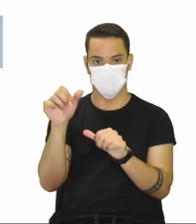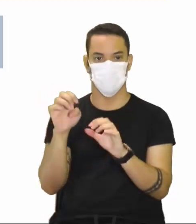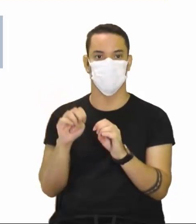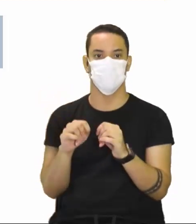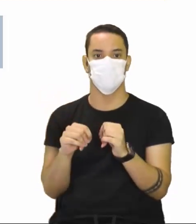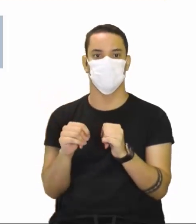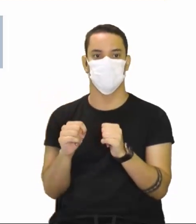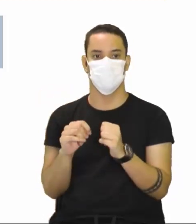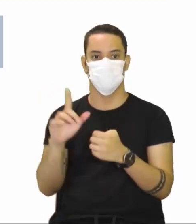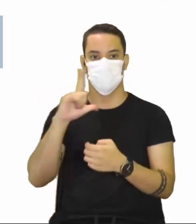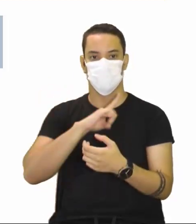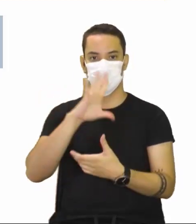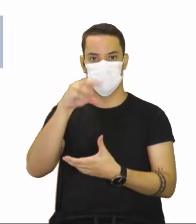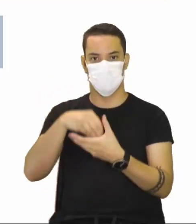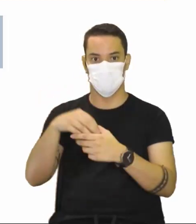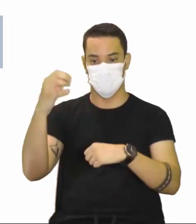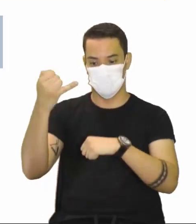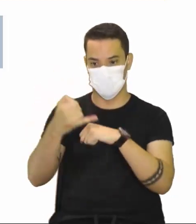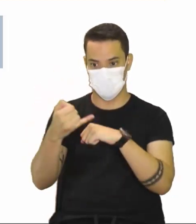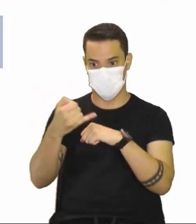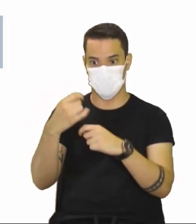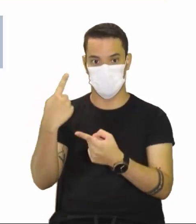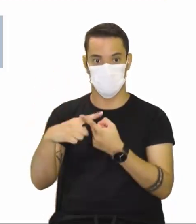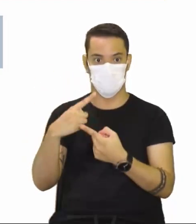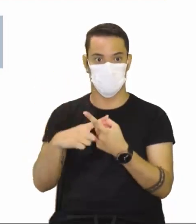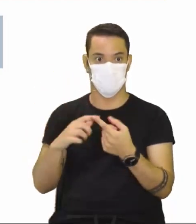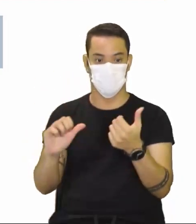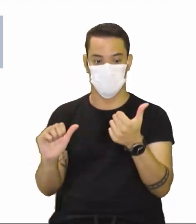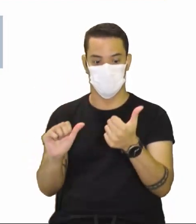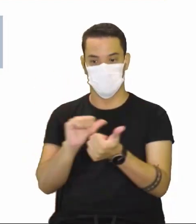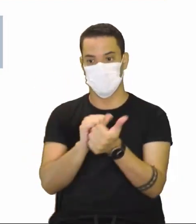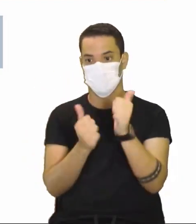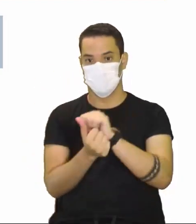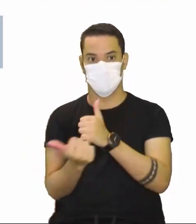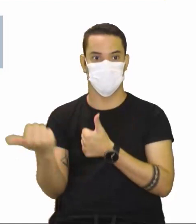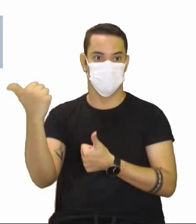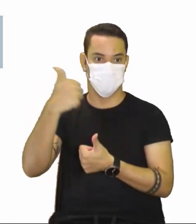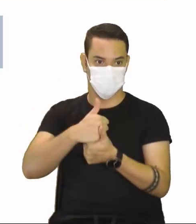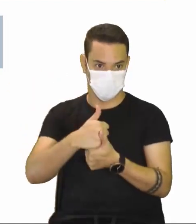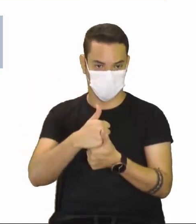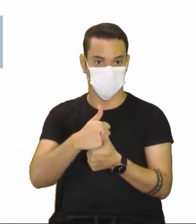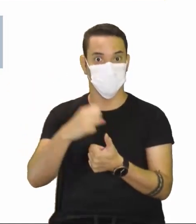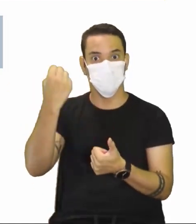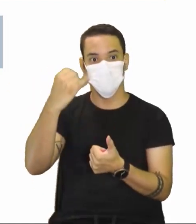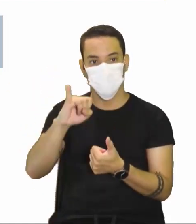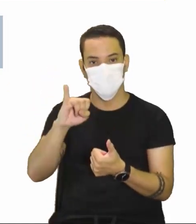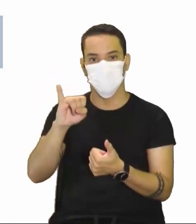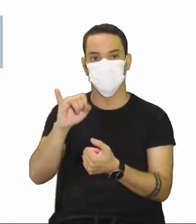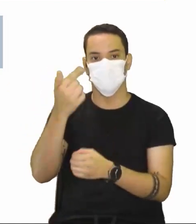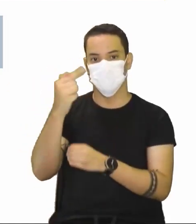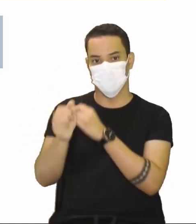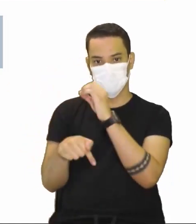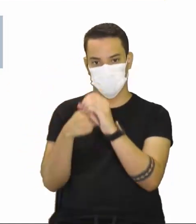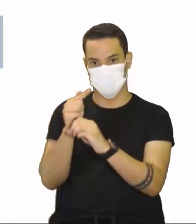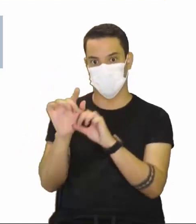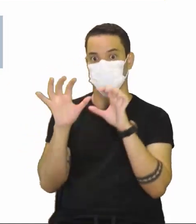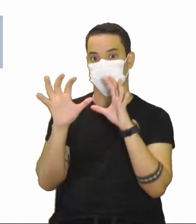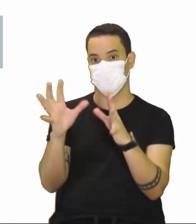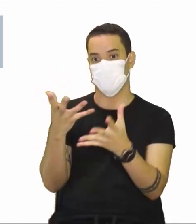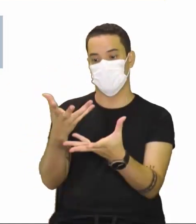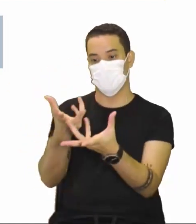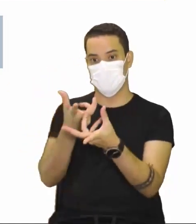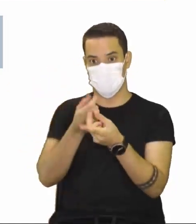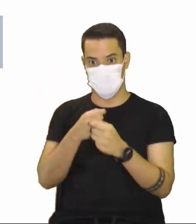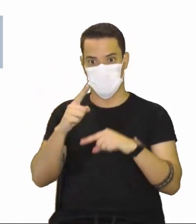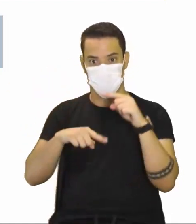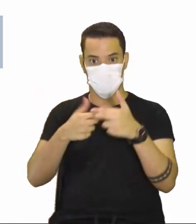neutro e passa a ser um íon, ou seja, ele se transforma em um íon. Então, se um átomo eletricamente neutro